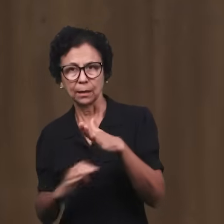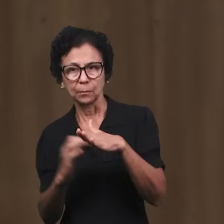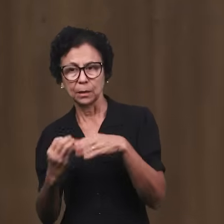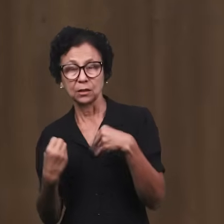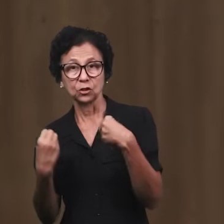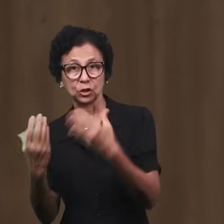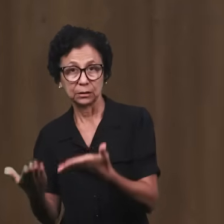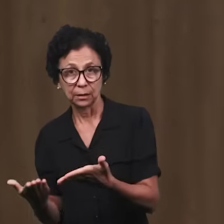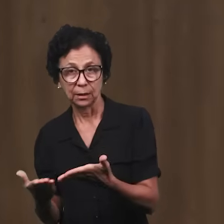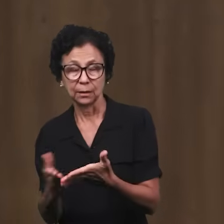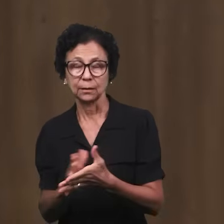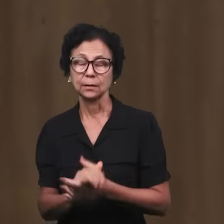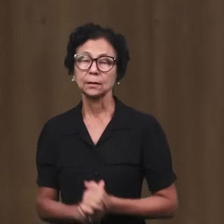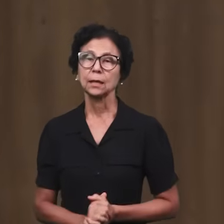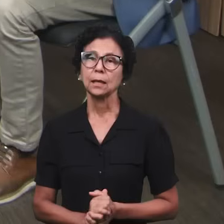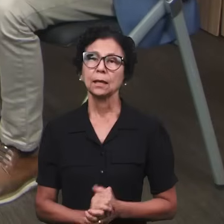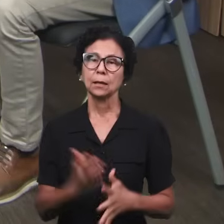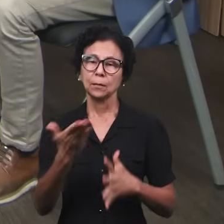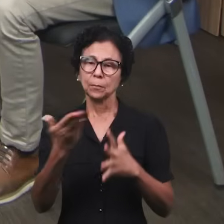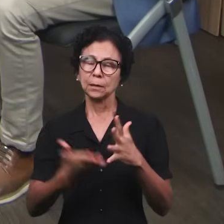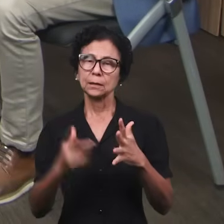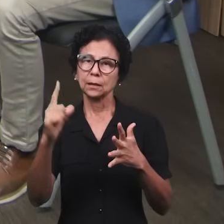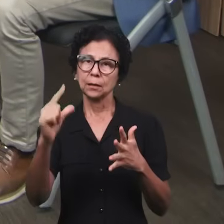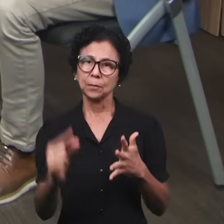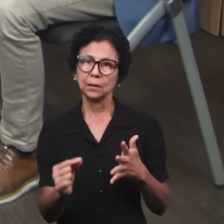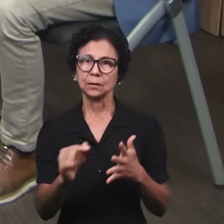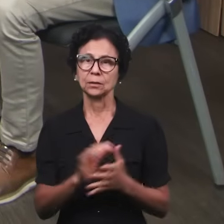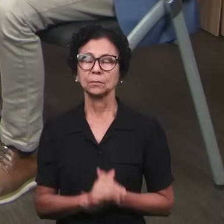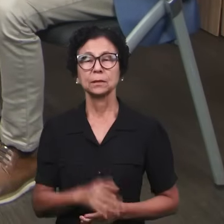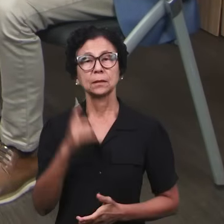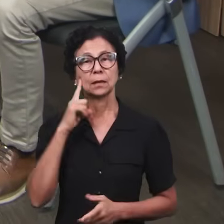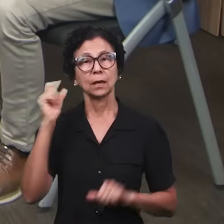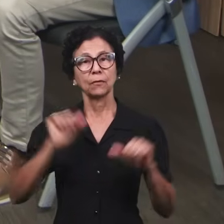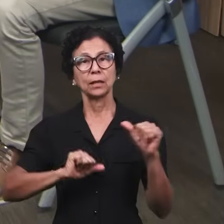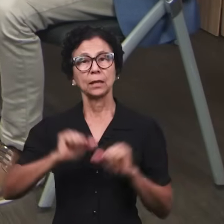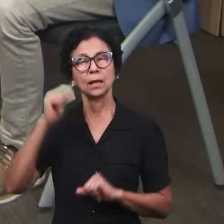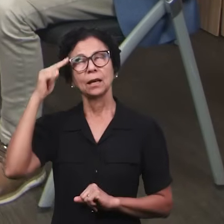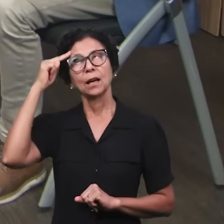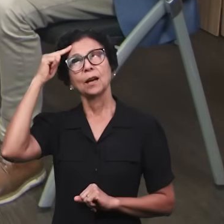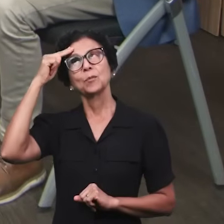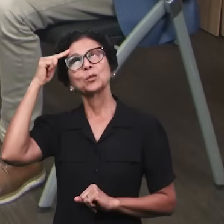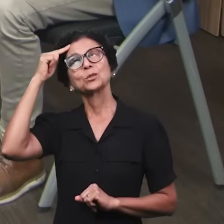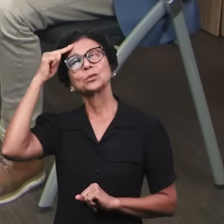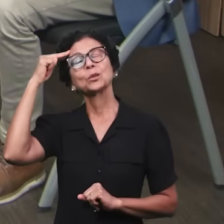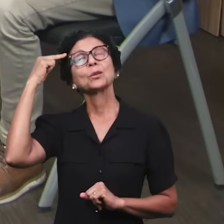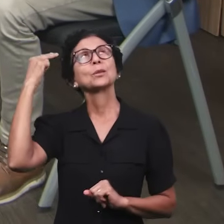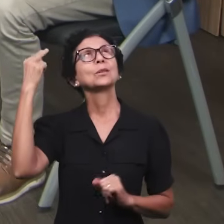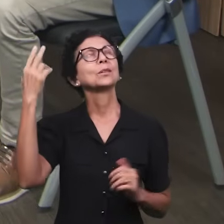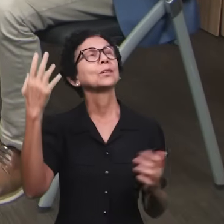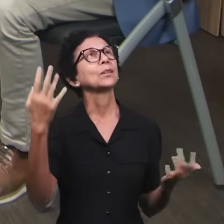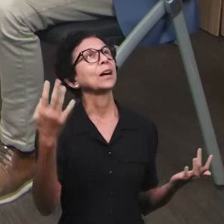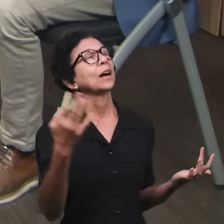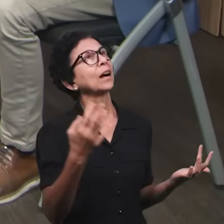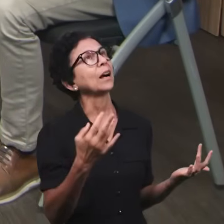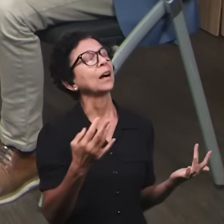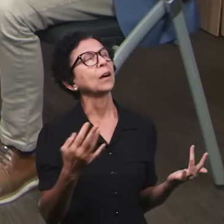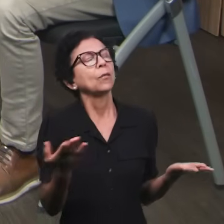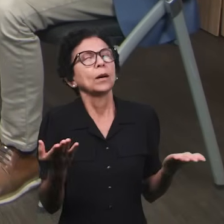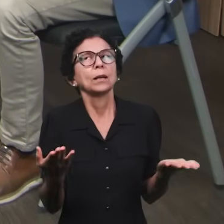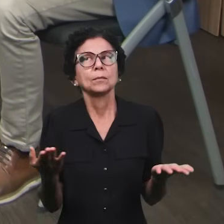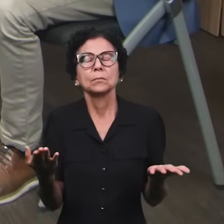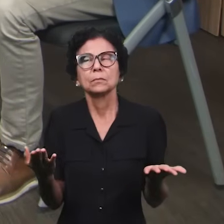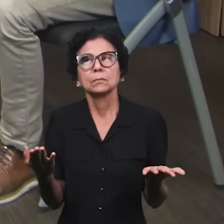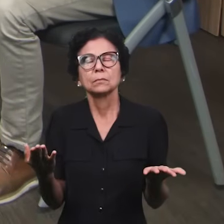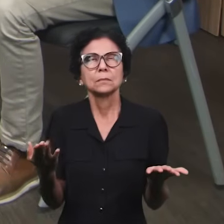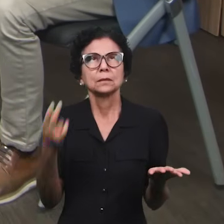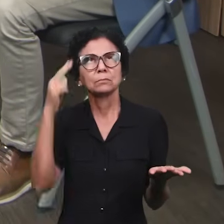meu sonho e aquilo que está dentro da minha realidade. Isso, às vezes, a pessoa ele quer algo que não está